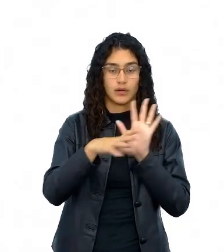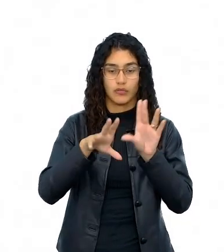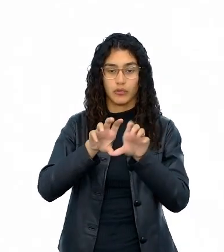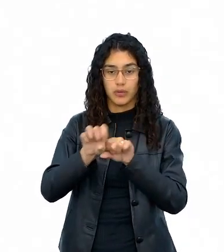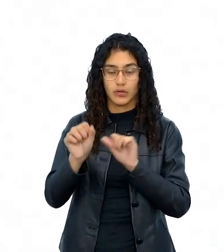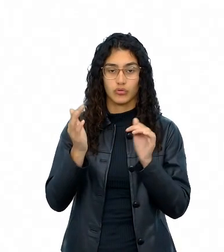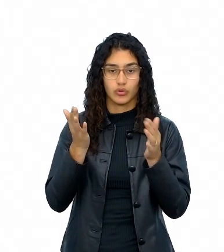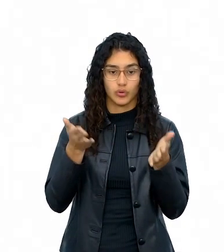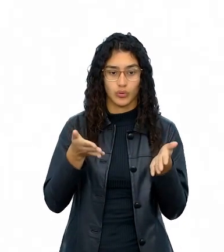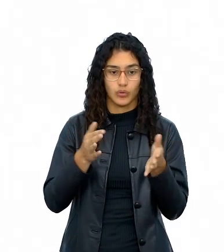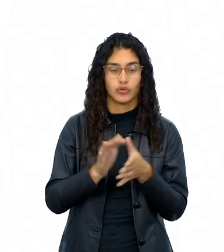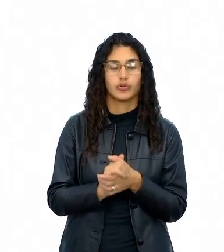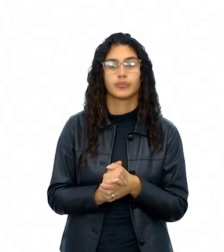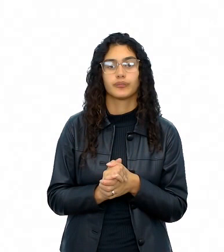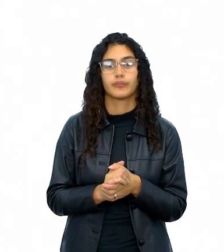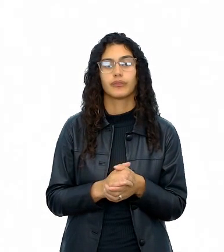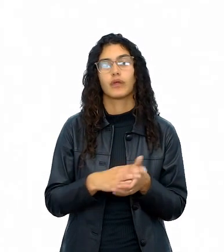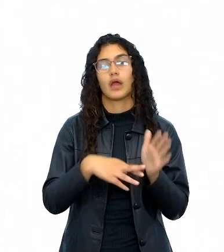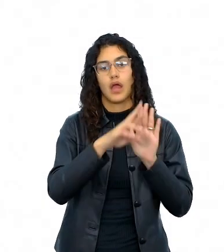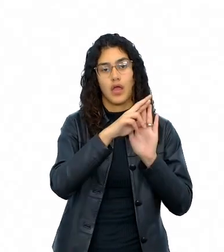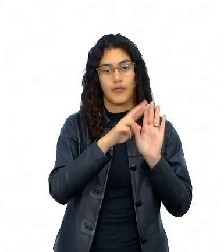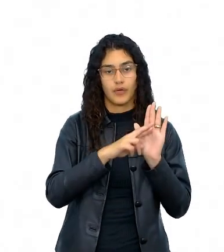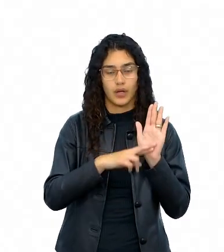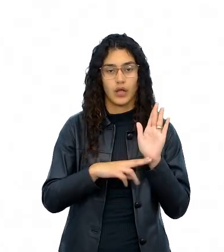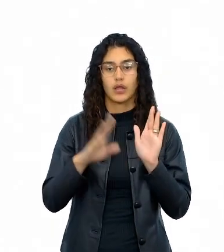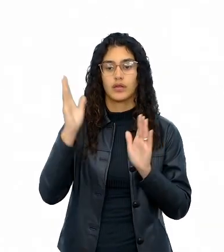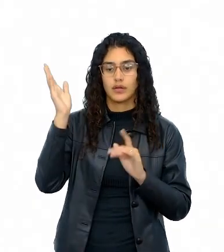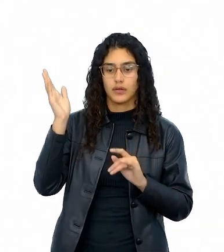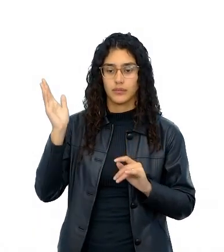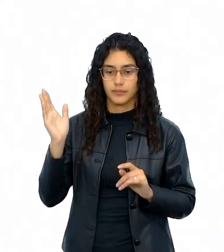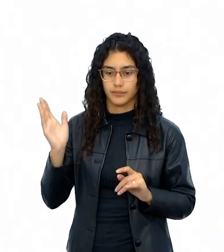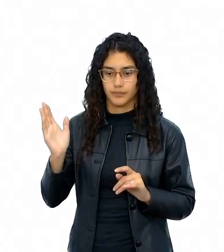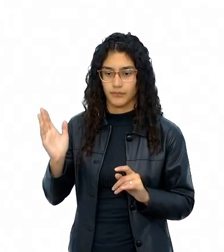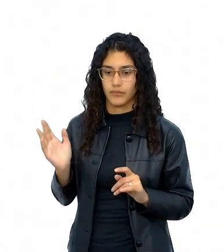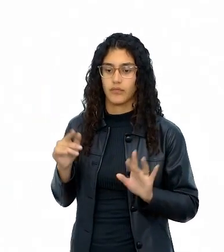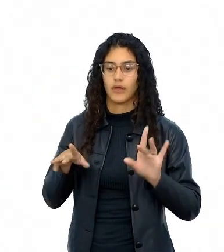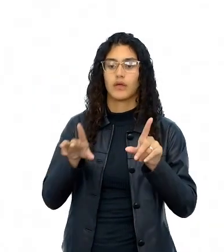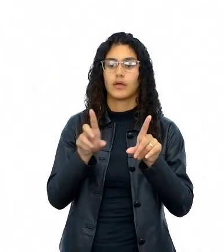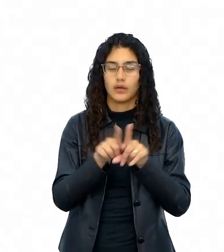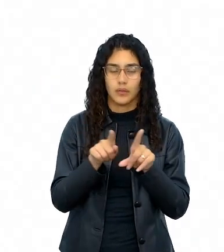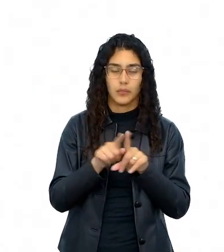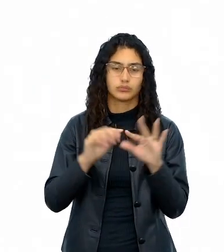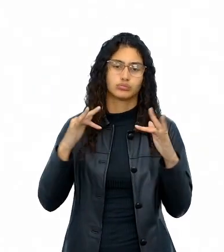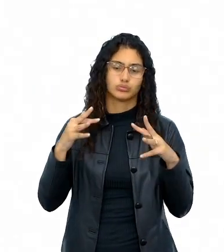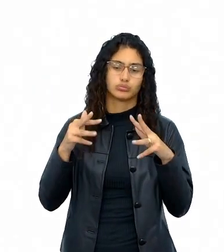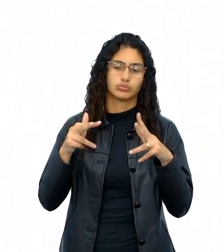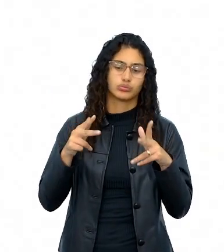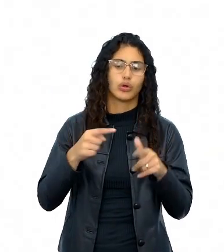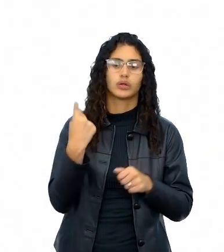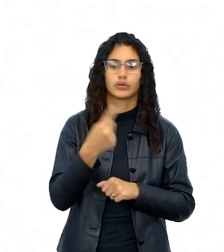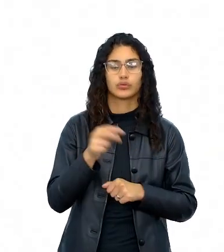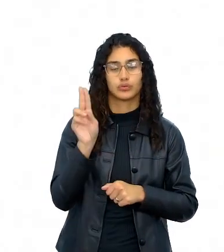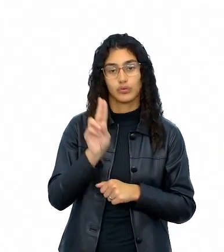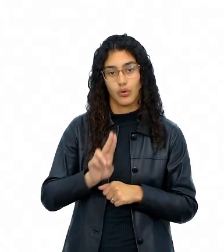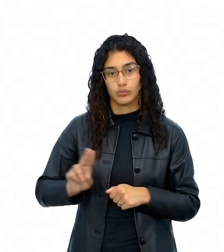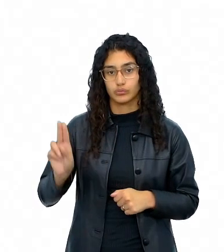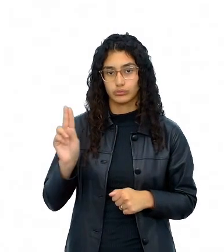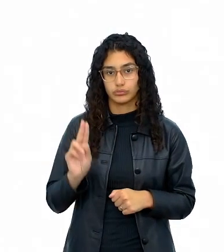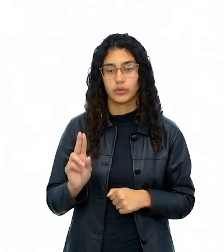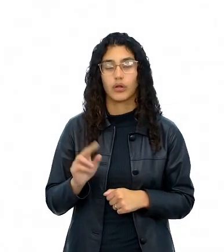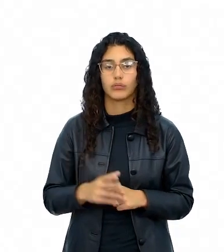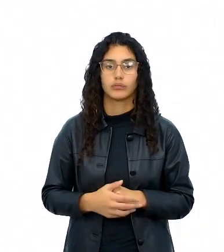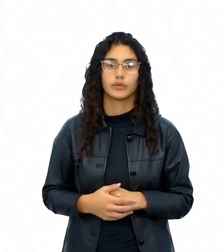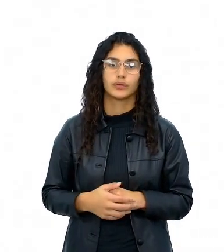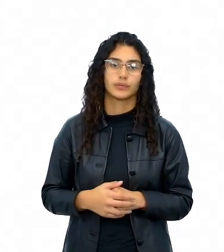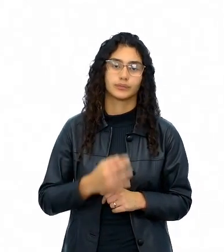hoje. A gente também deixa aí todas as referências, né, que nós utilizamos,